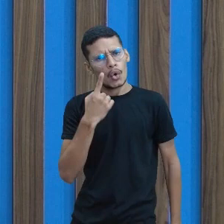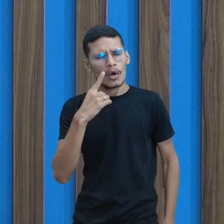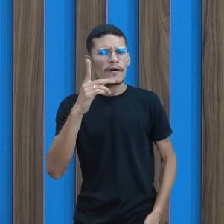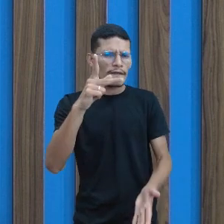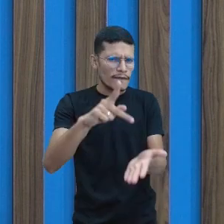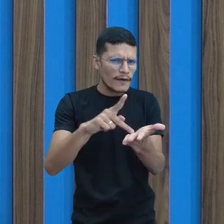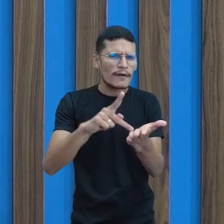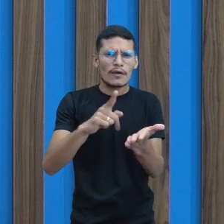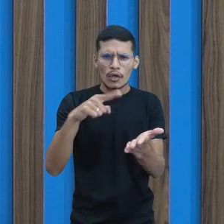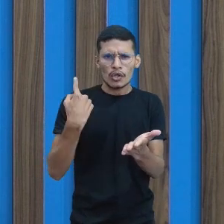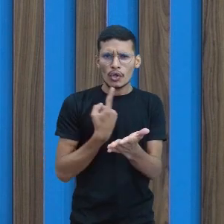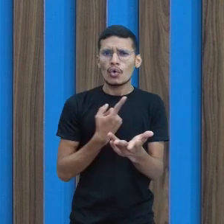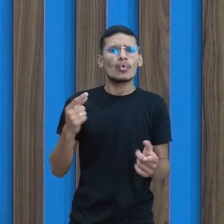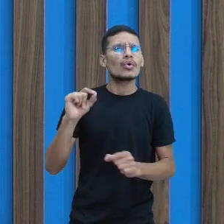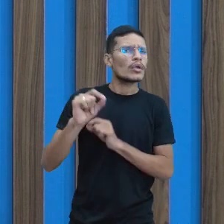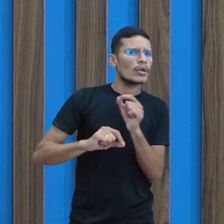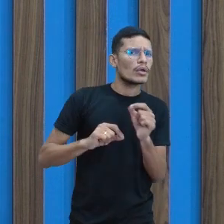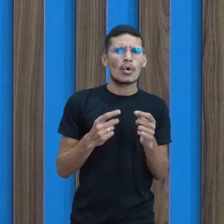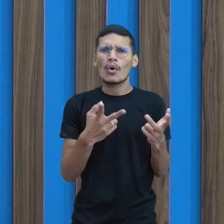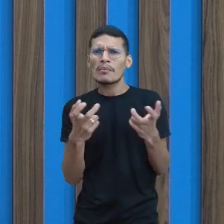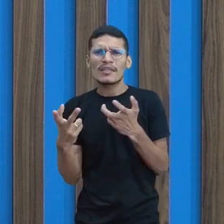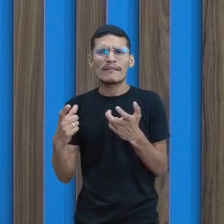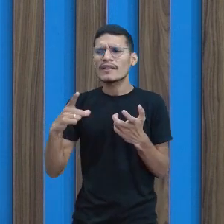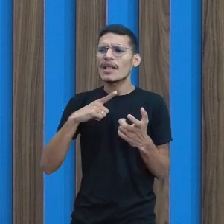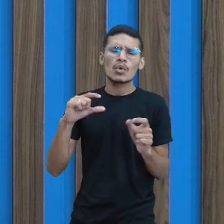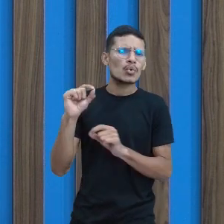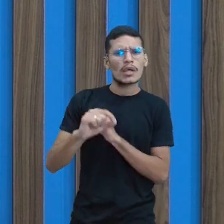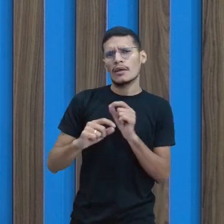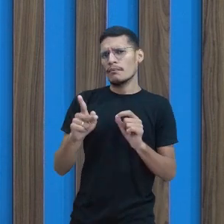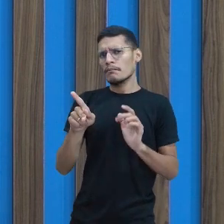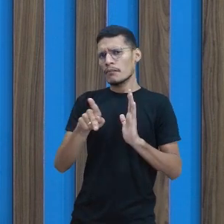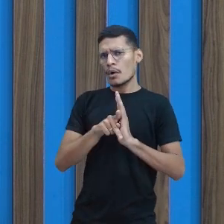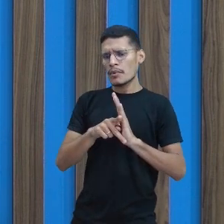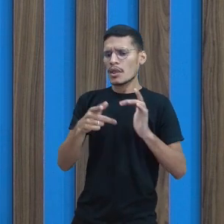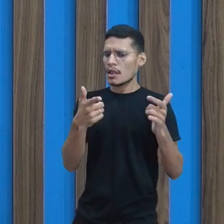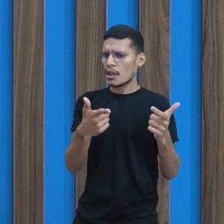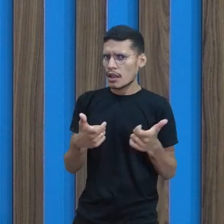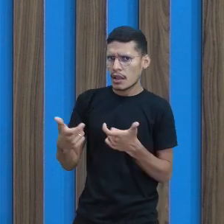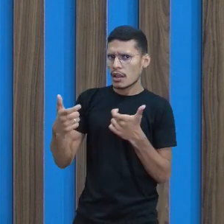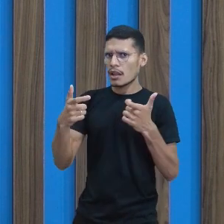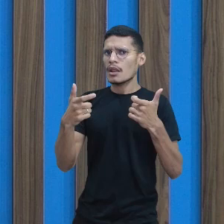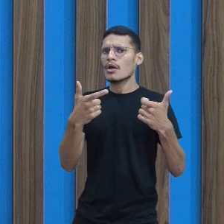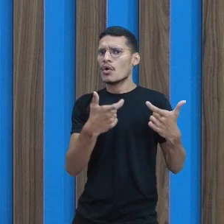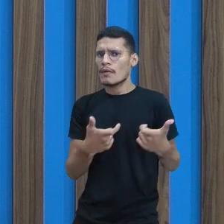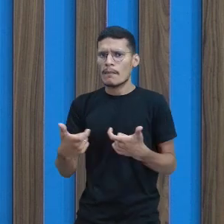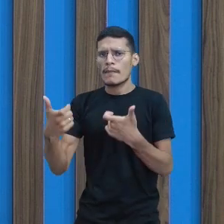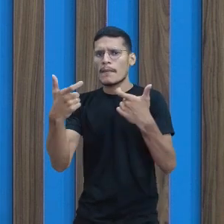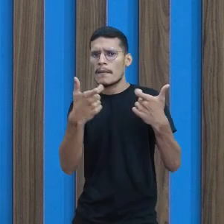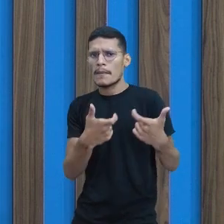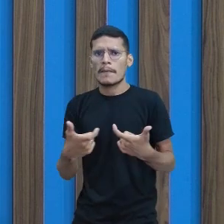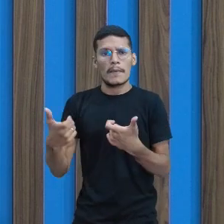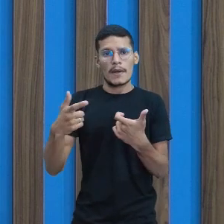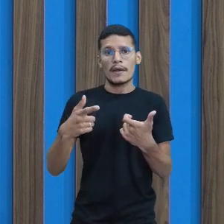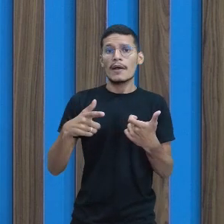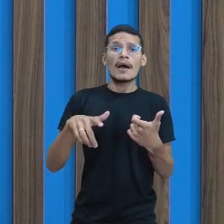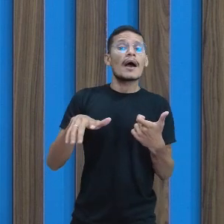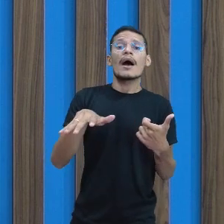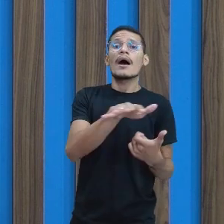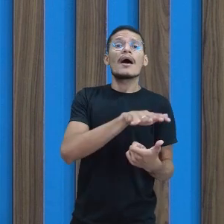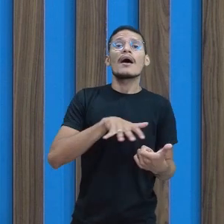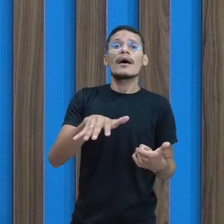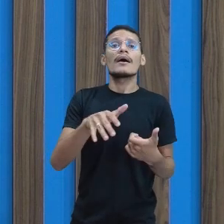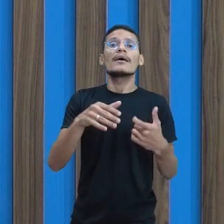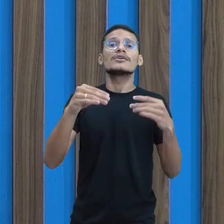observa aí que, assim, quando a gente vê esses conflitos, né? Em linhas gerais, quem termina